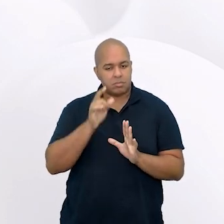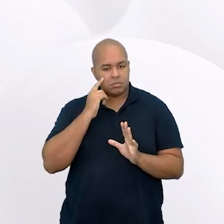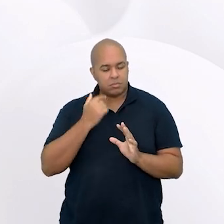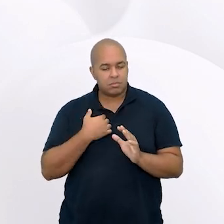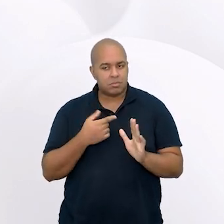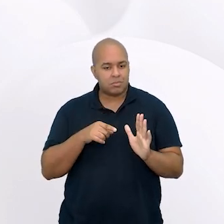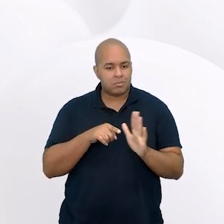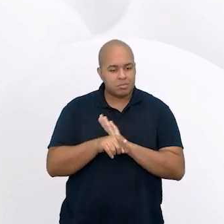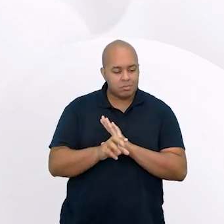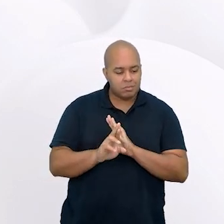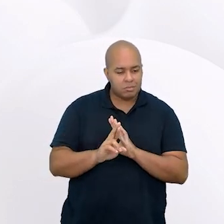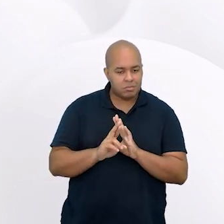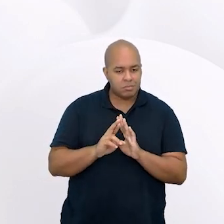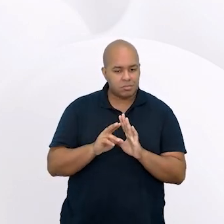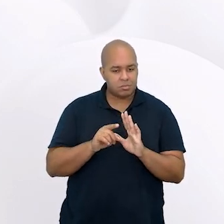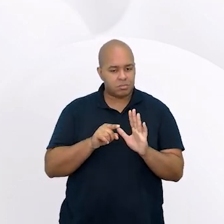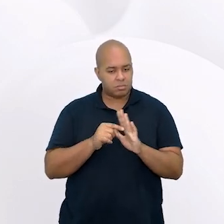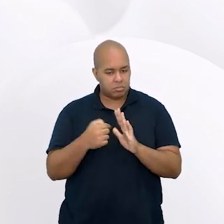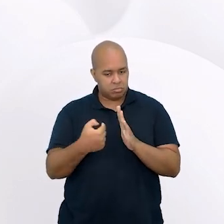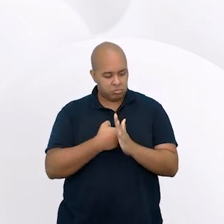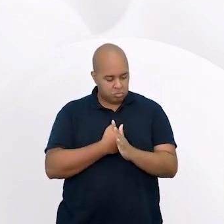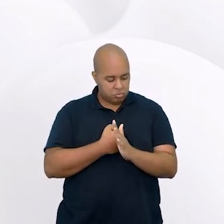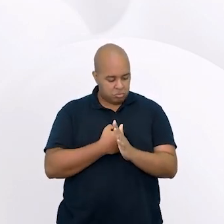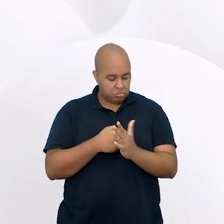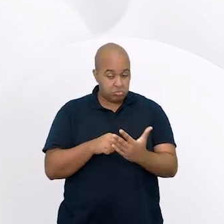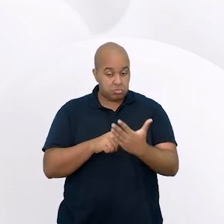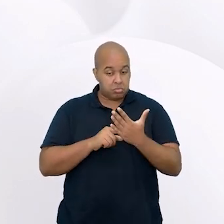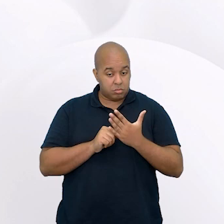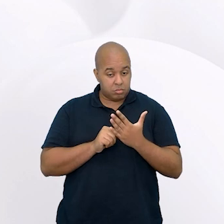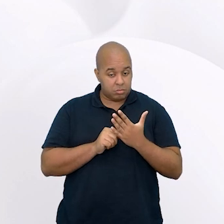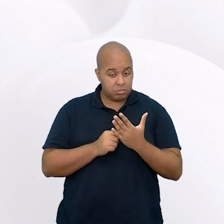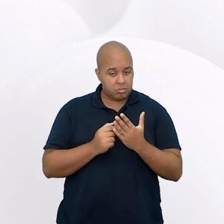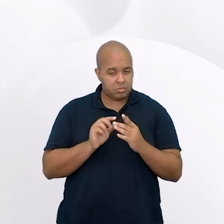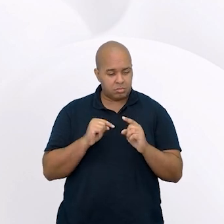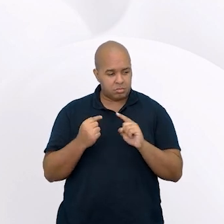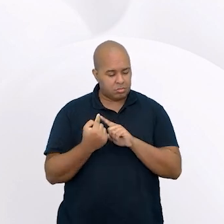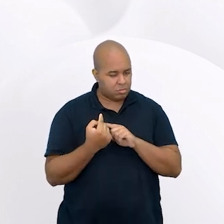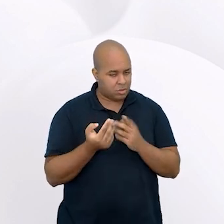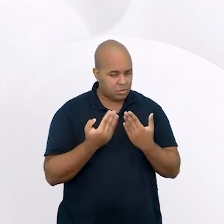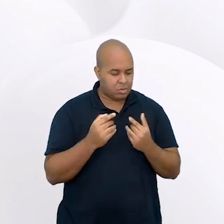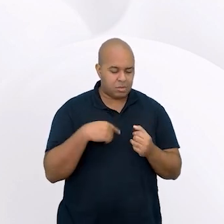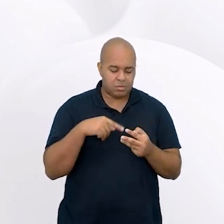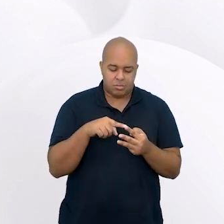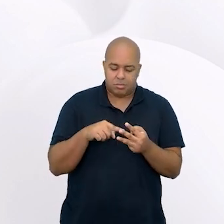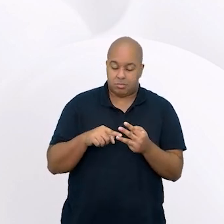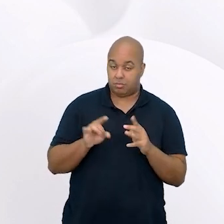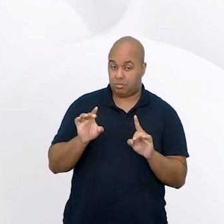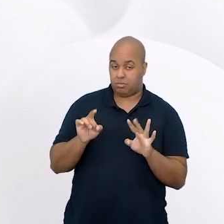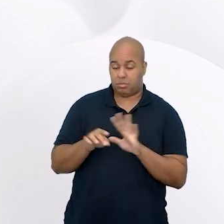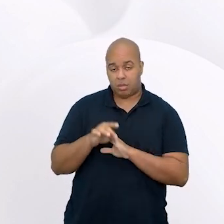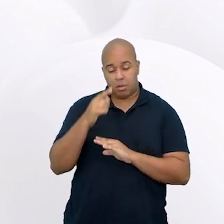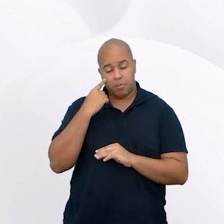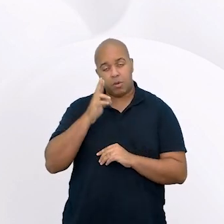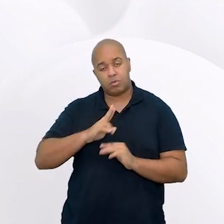do Pergunte-me, Virem e Conversem e do Mostre-me, né, que são 3 técnicas para utilizar,